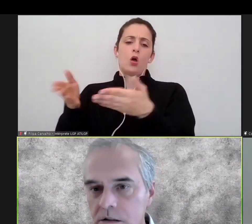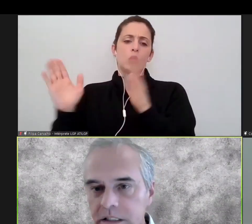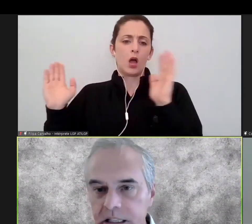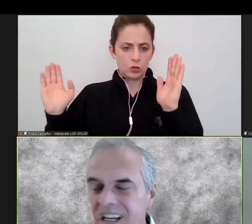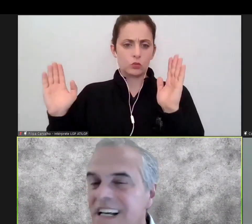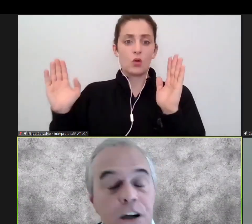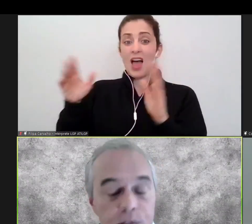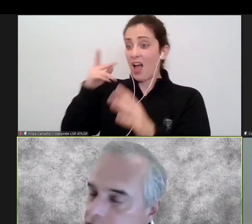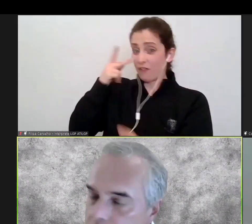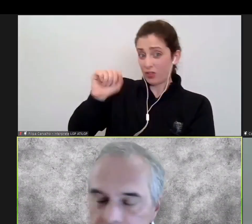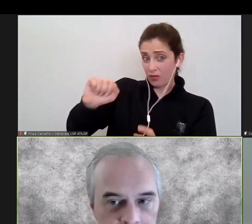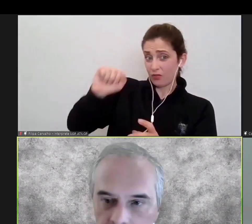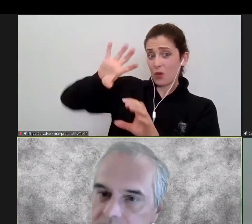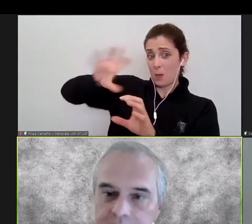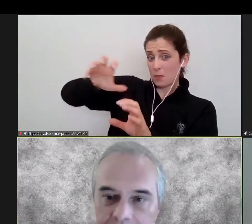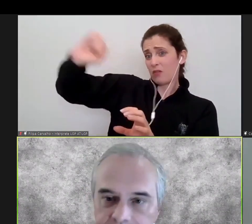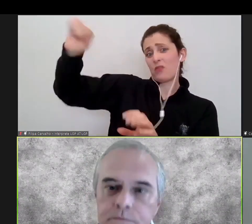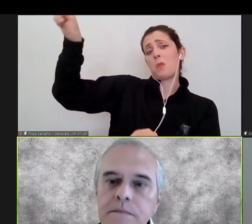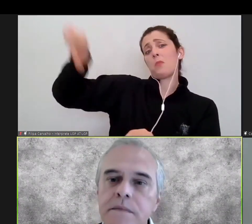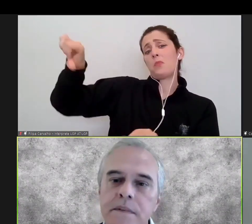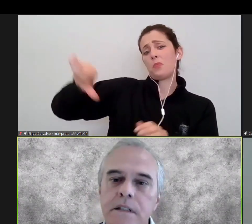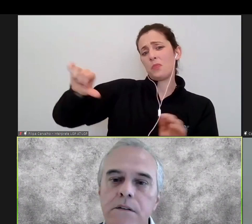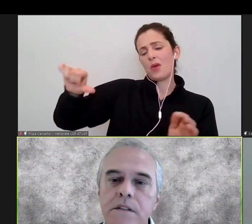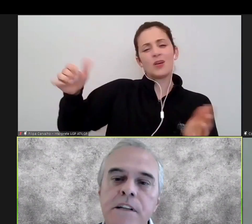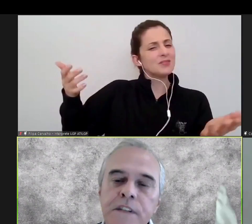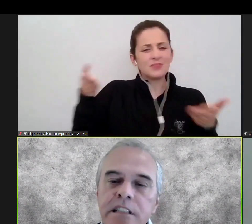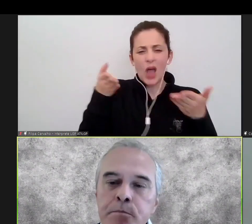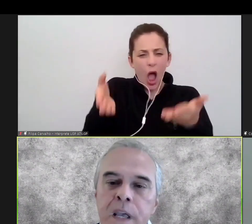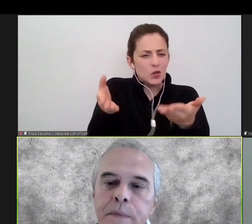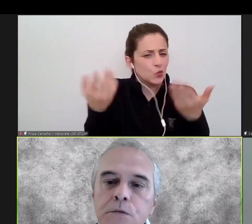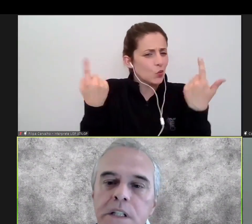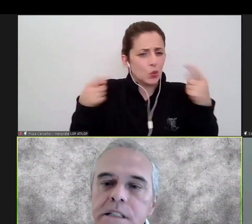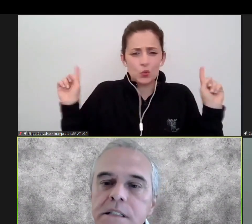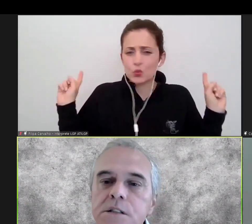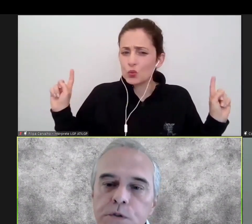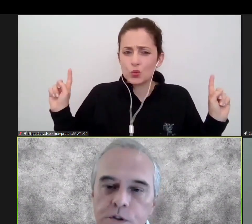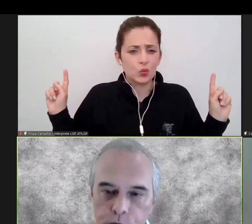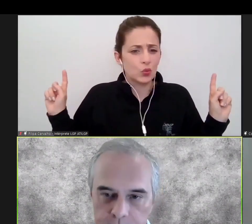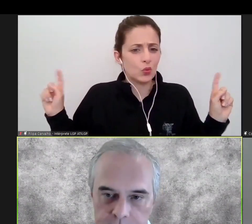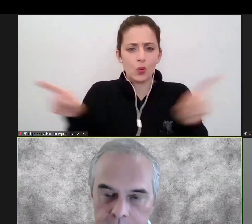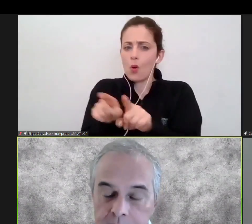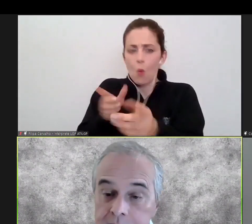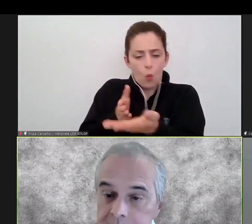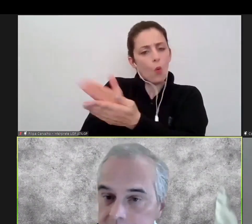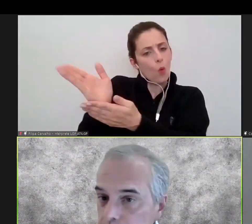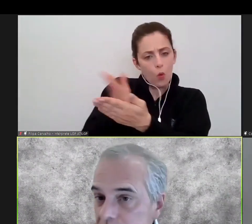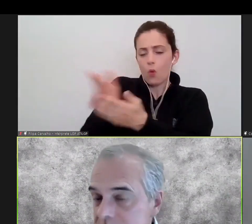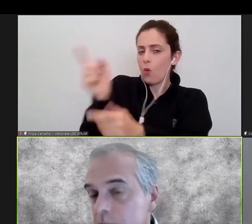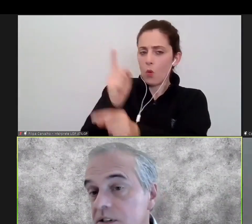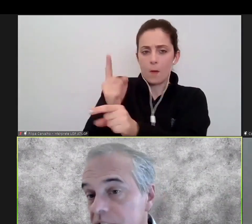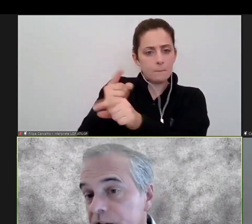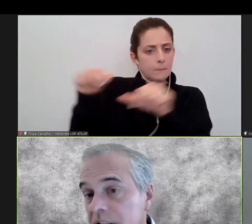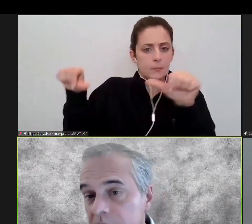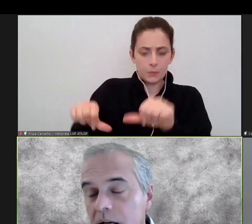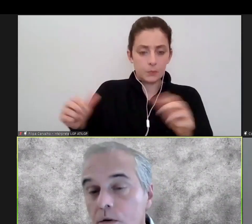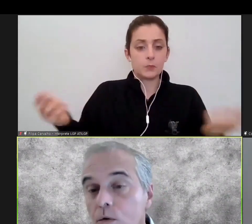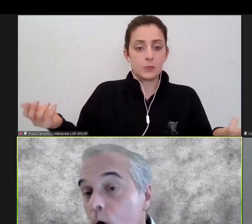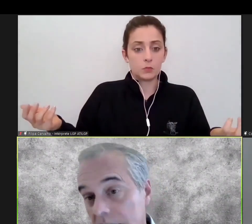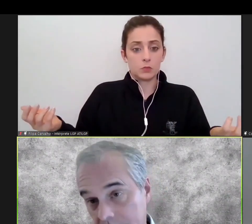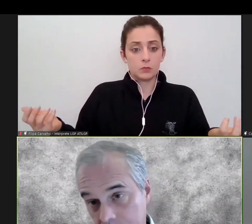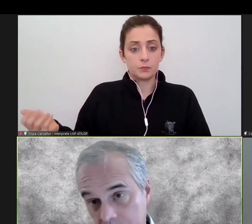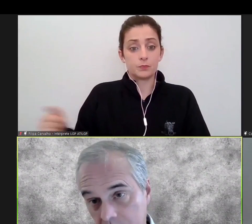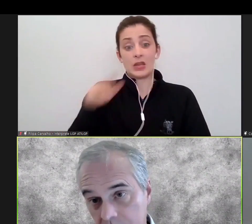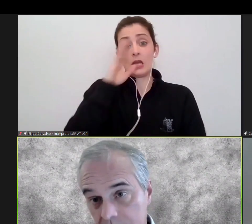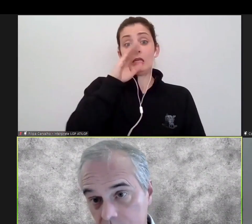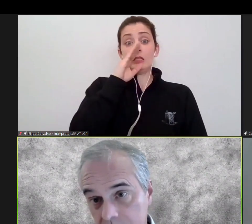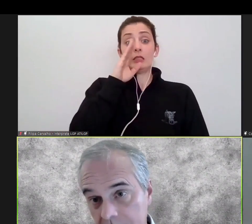piores do que aqui. Não, você não está a ajudar nada. O que você está fazendo é perpetuando esse tipo de coisa. Então, por exemplo, se você vai trabalhar com